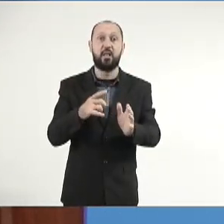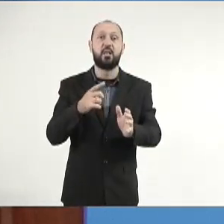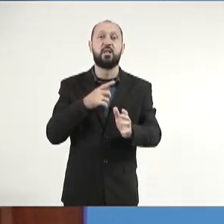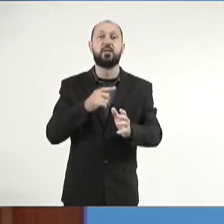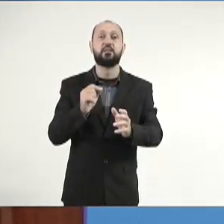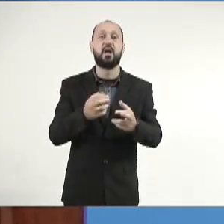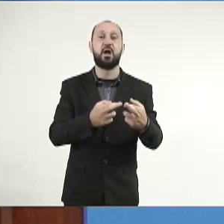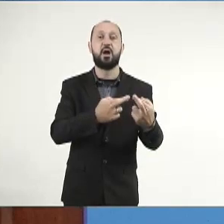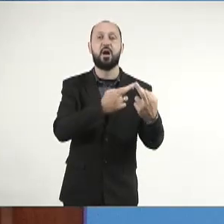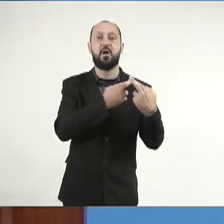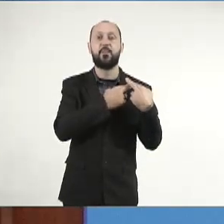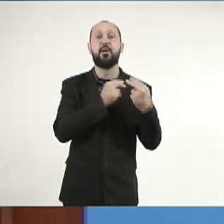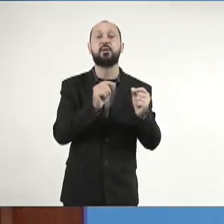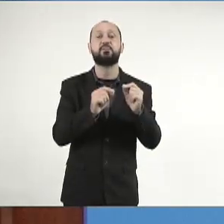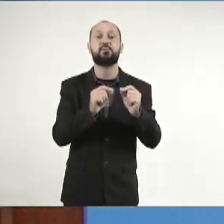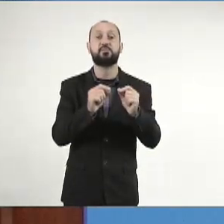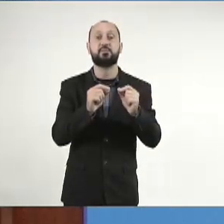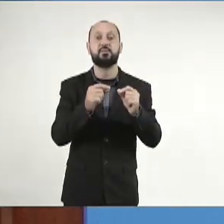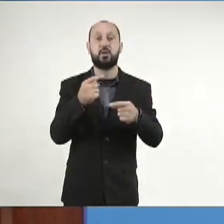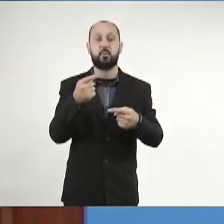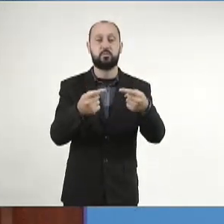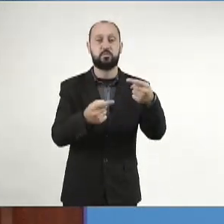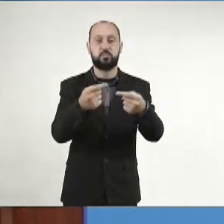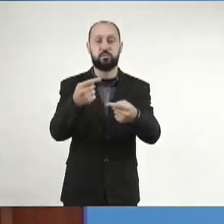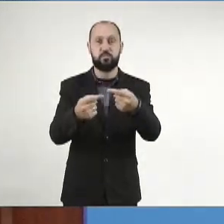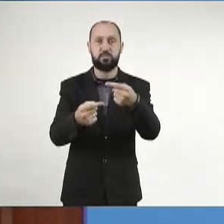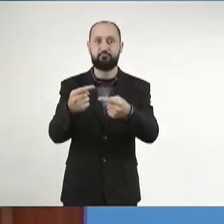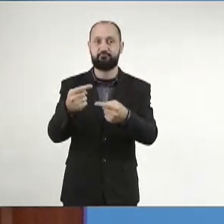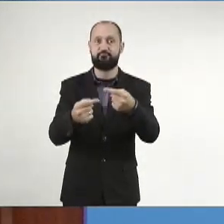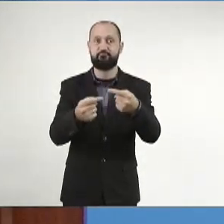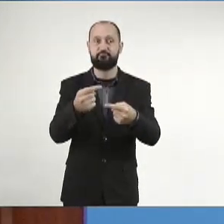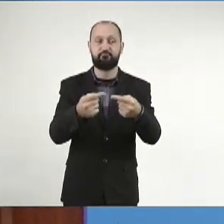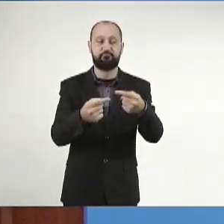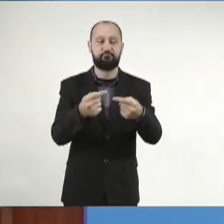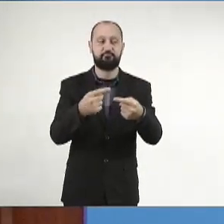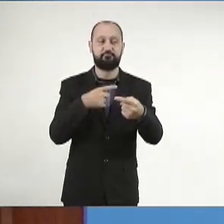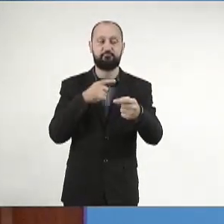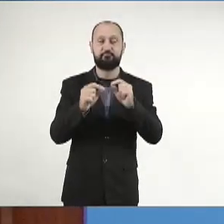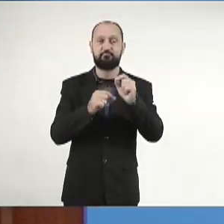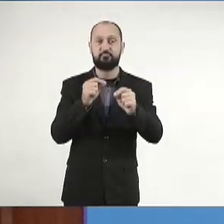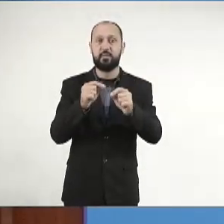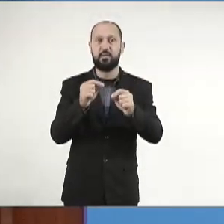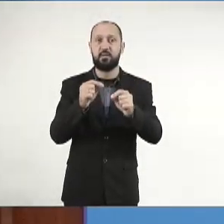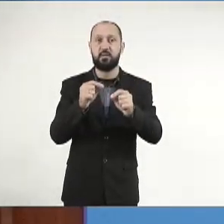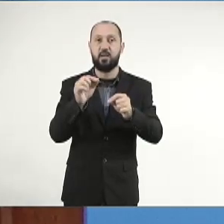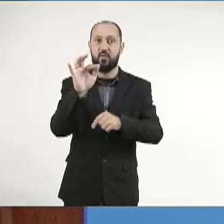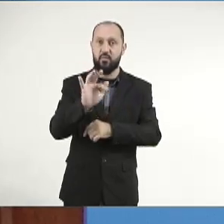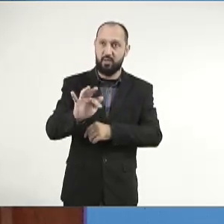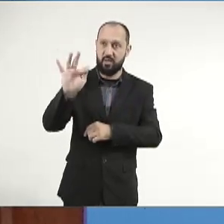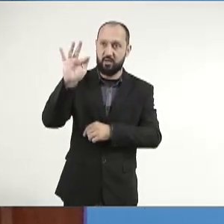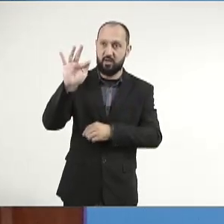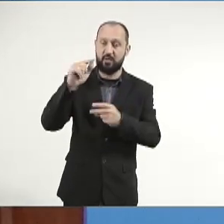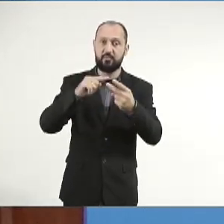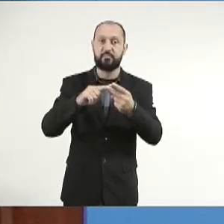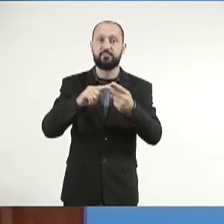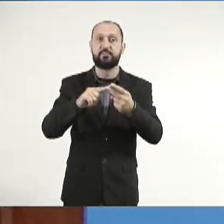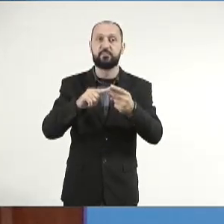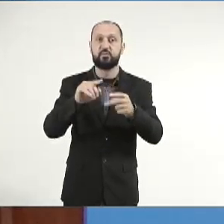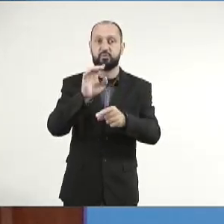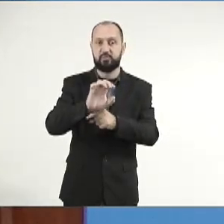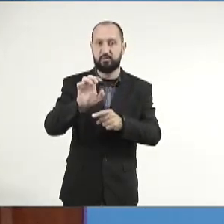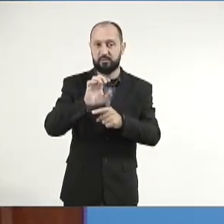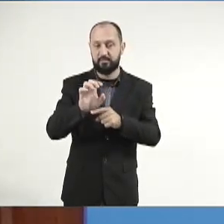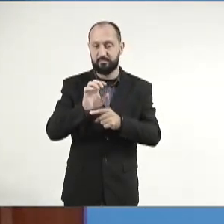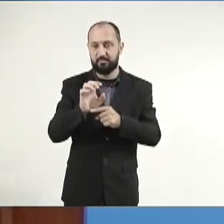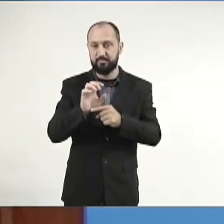a competência concorrente. Então, tanto a União como os